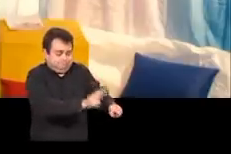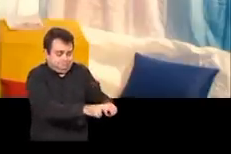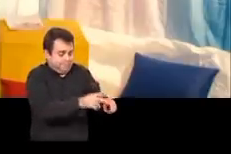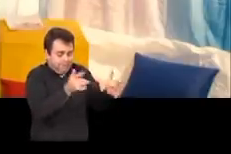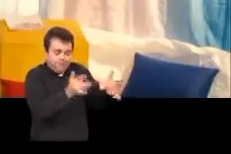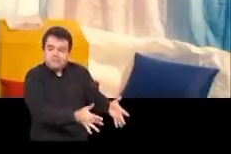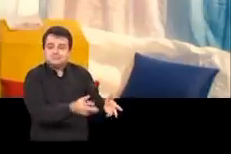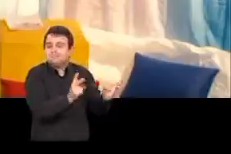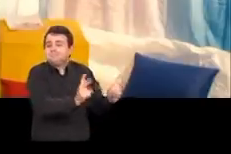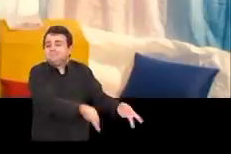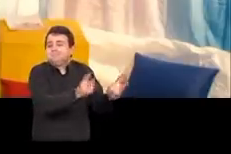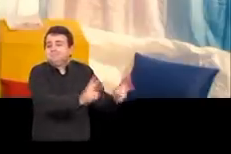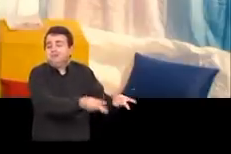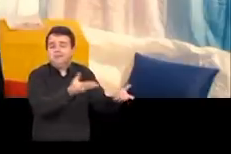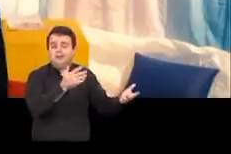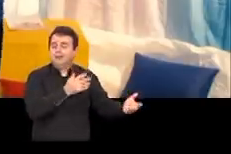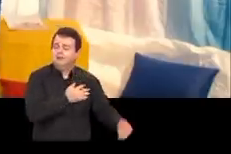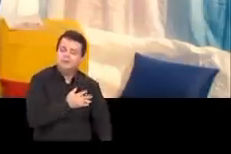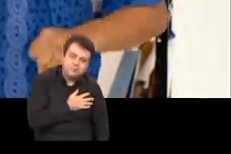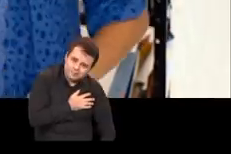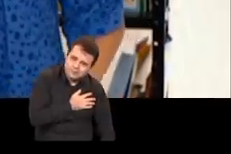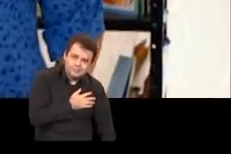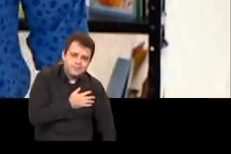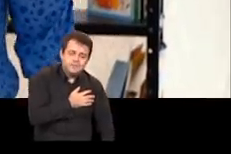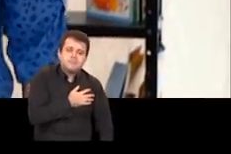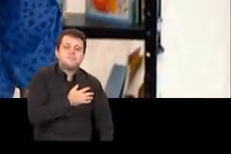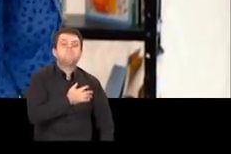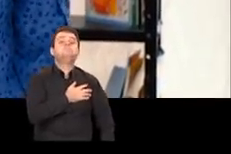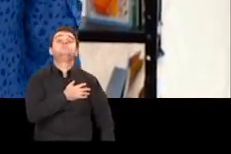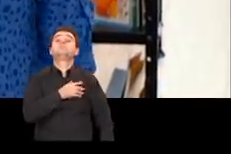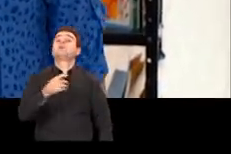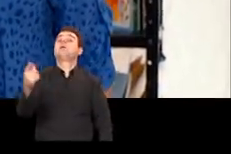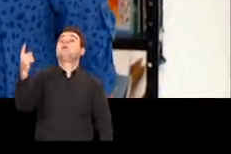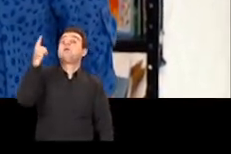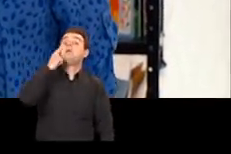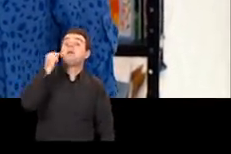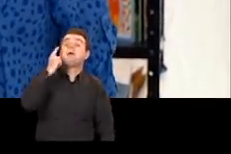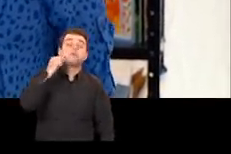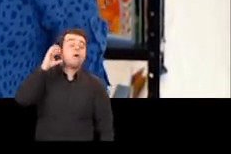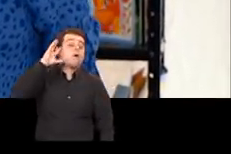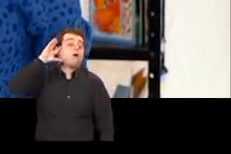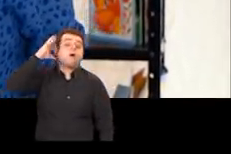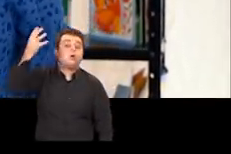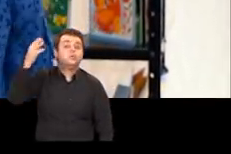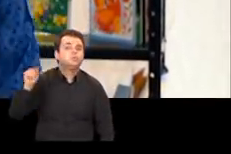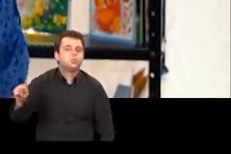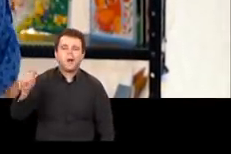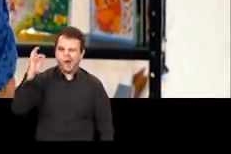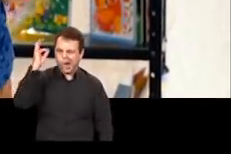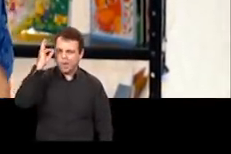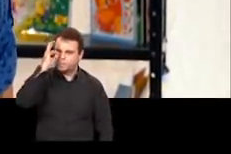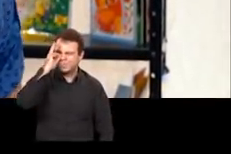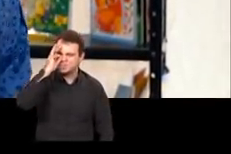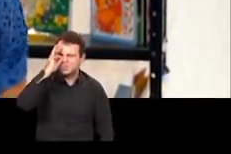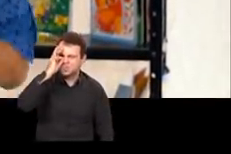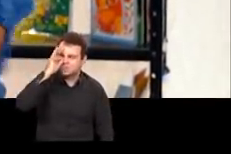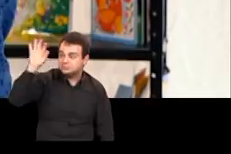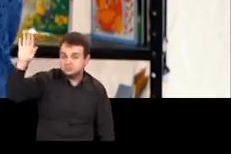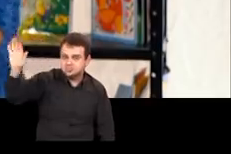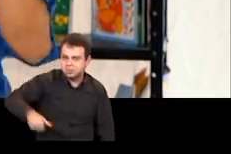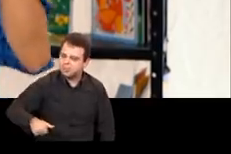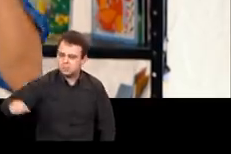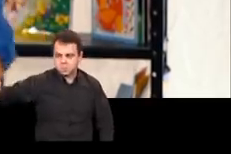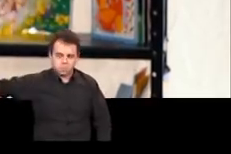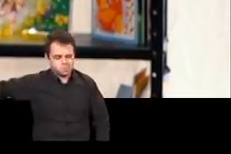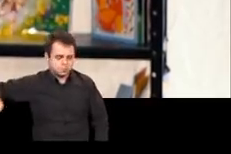Nada do rabanete sair da terra. O gato, então, chamou o rato. E o rato